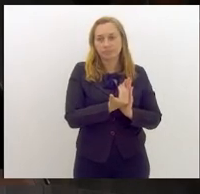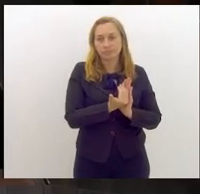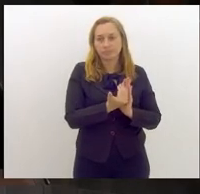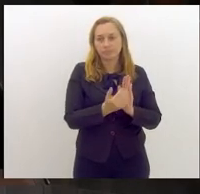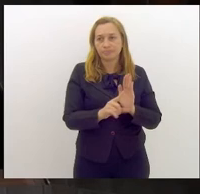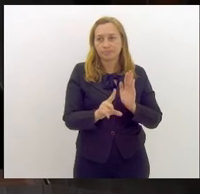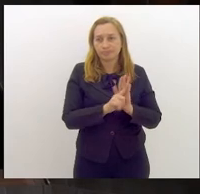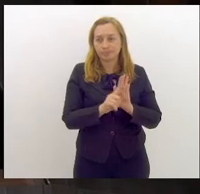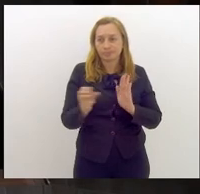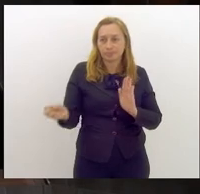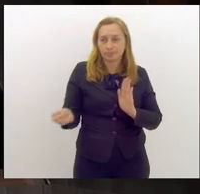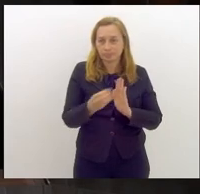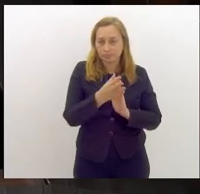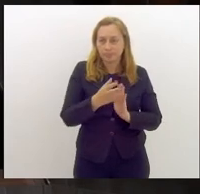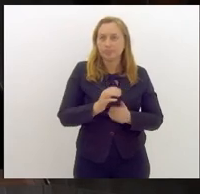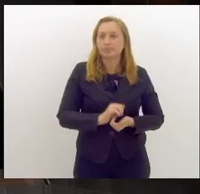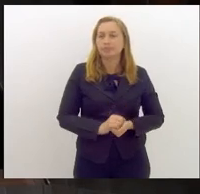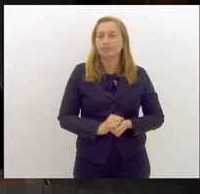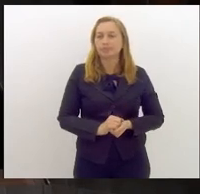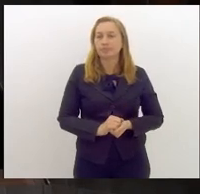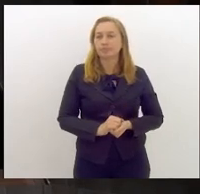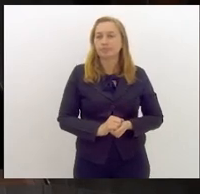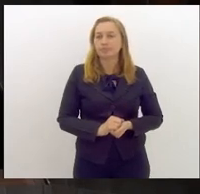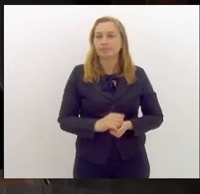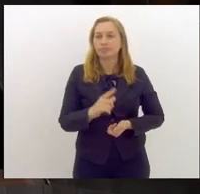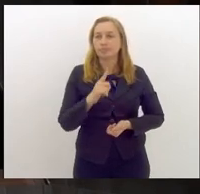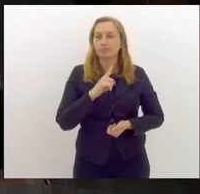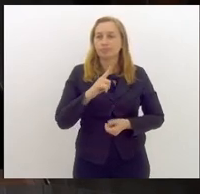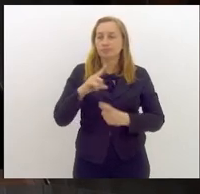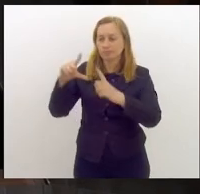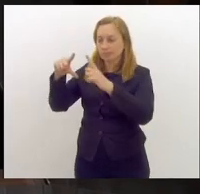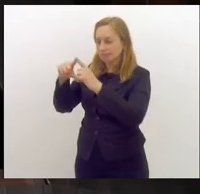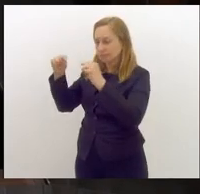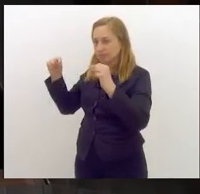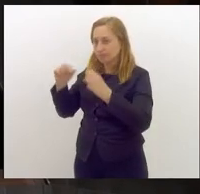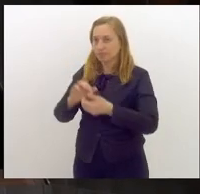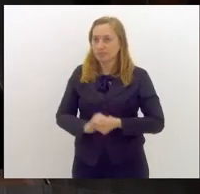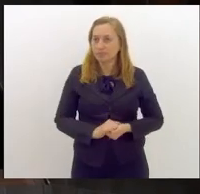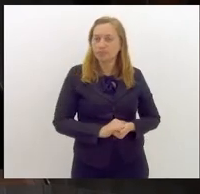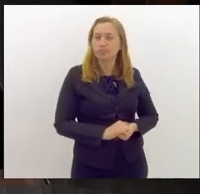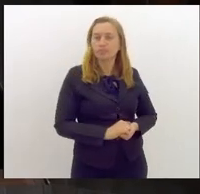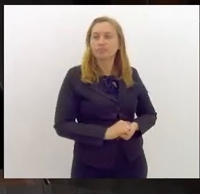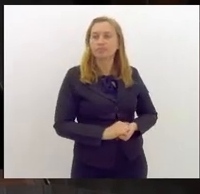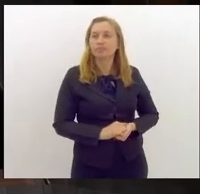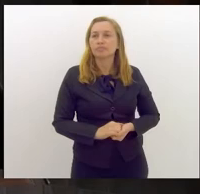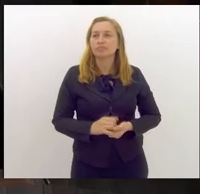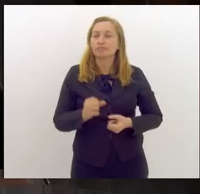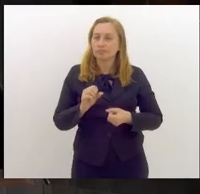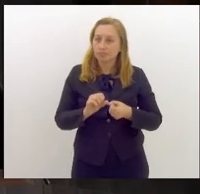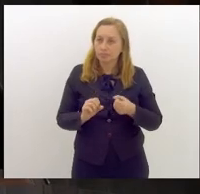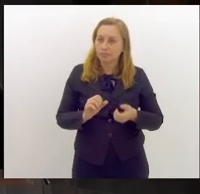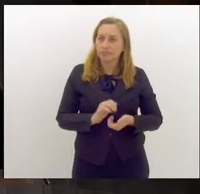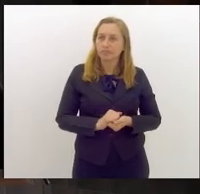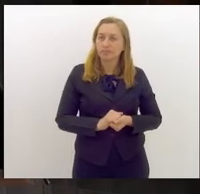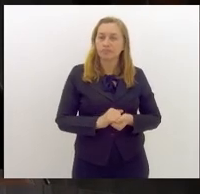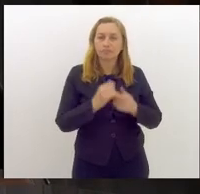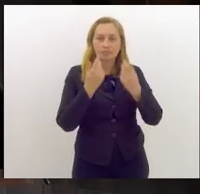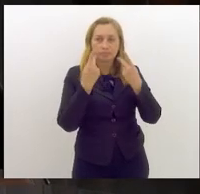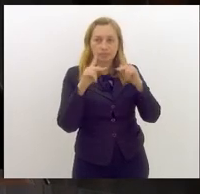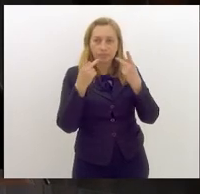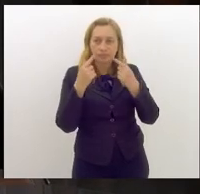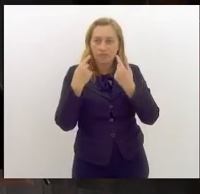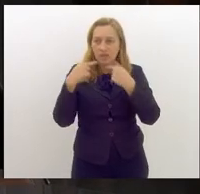compra nova lei de improbidade nós temos um em Brasília que a gente fez uma reclamação